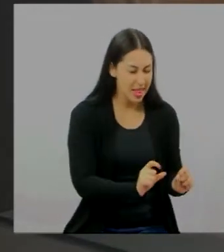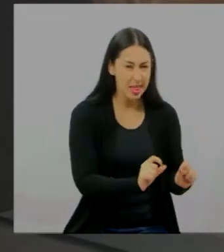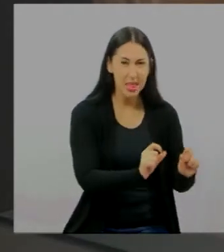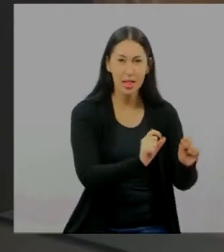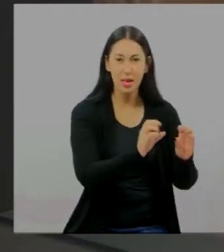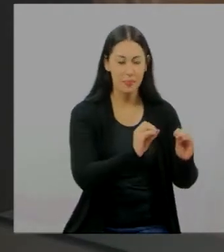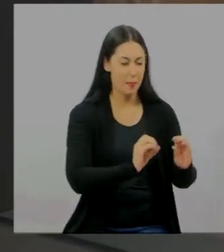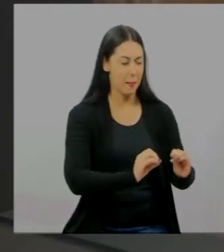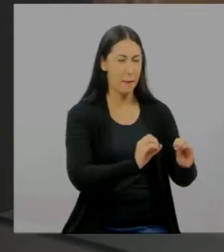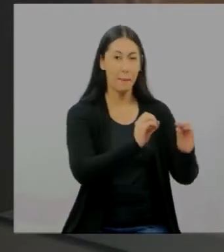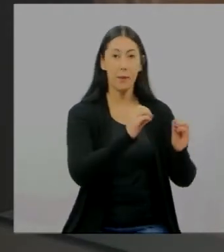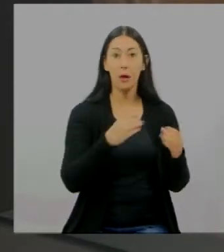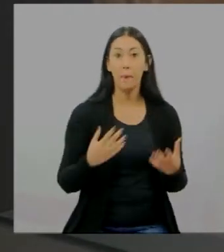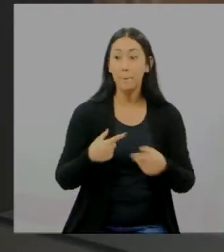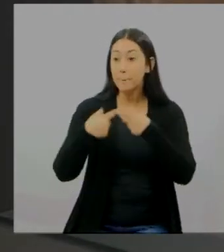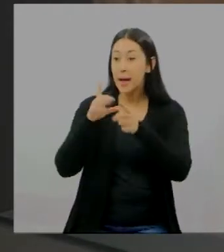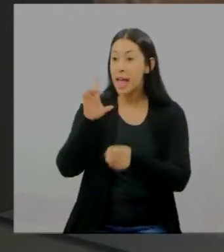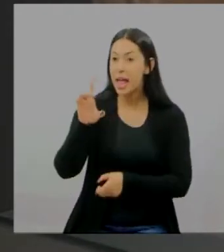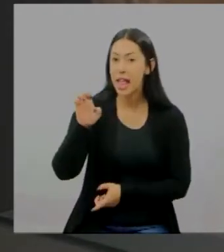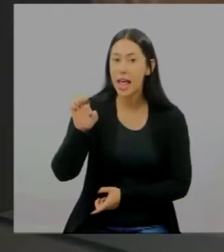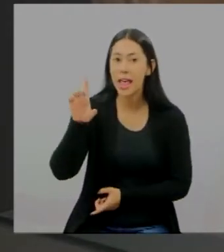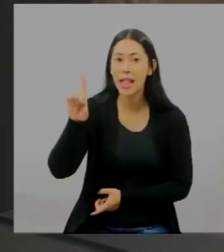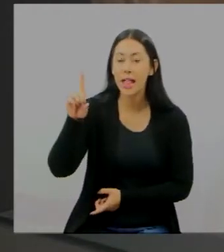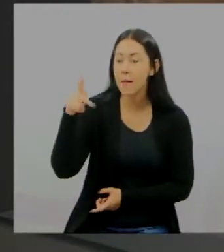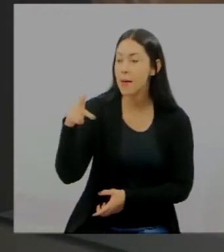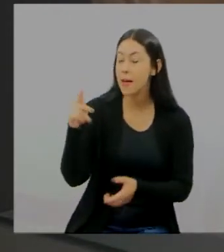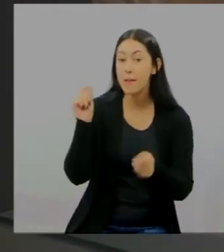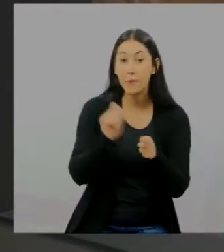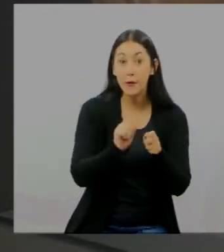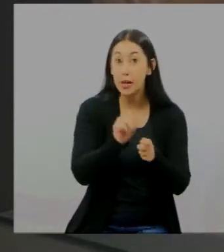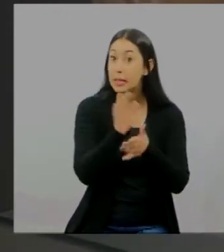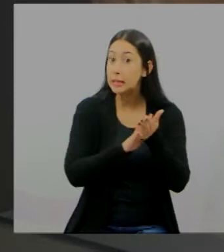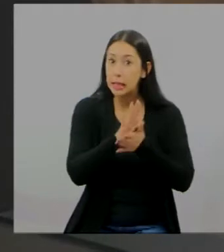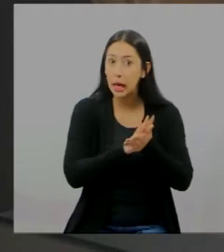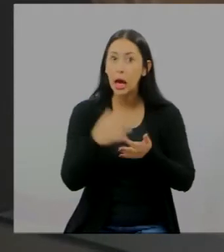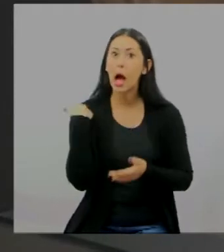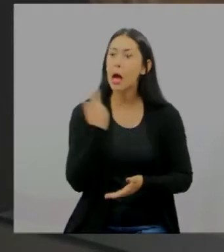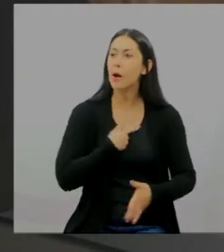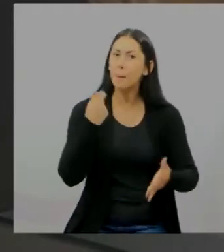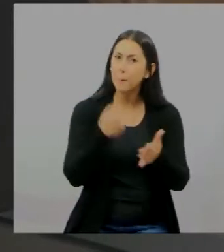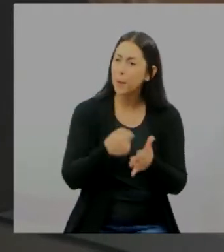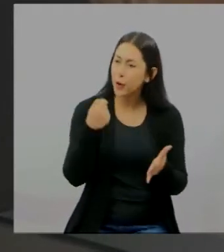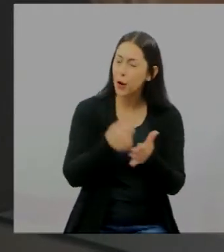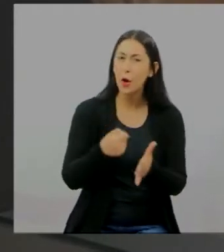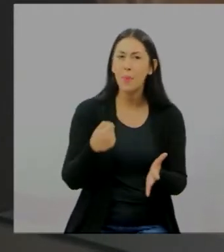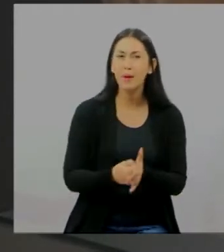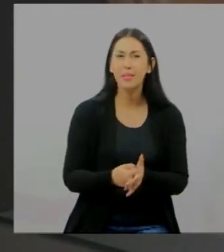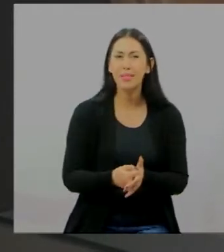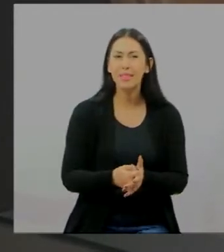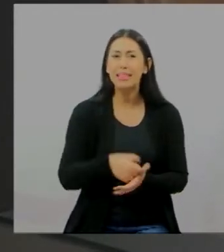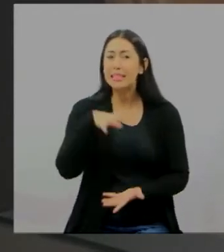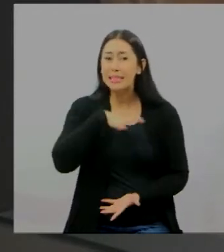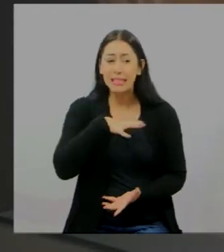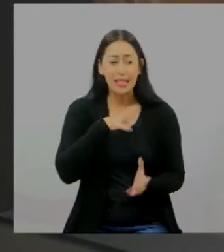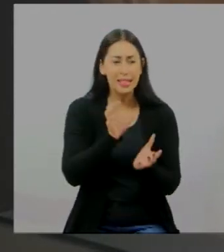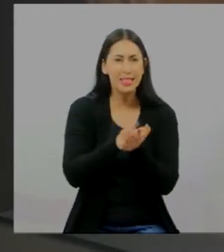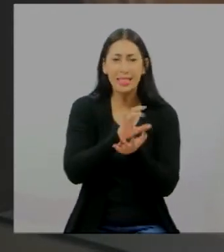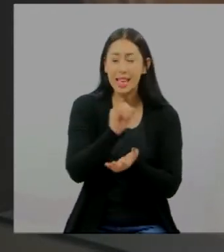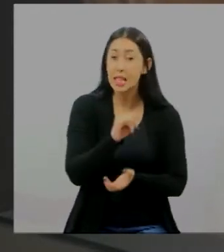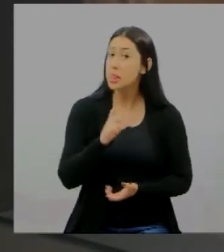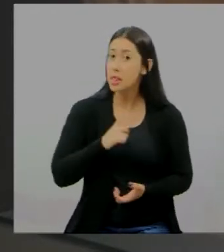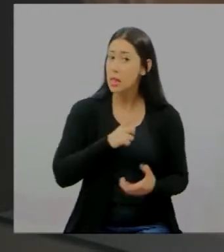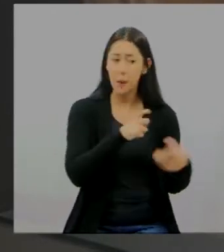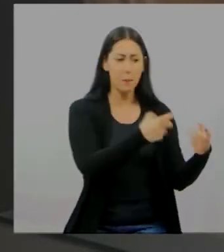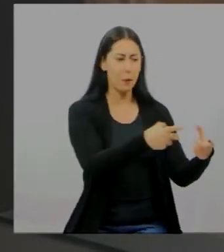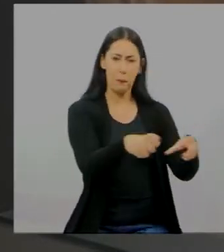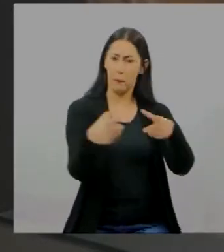providência. A minha assessoria citou o Jardim Paraíso, mas a gente cobra da cidade inteira. A cidade inteira tem esses postes de madeira que está causando